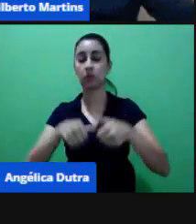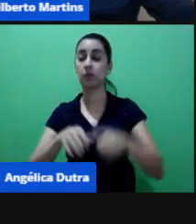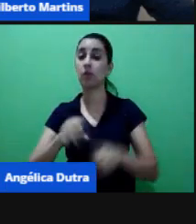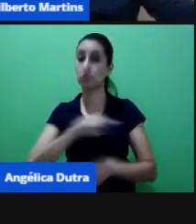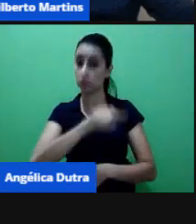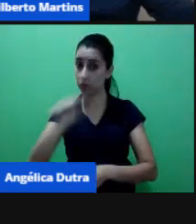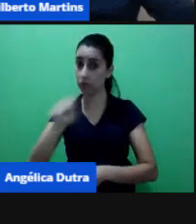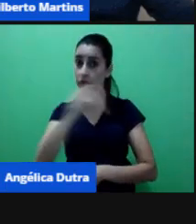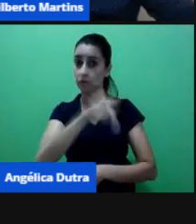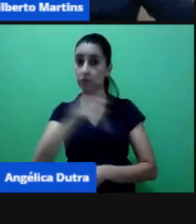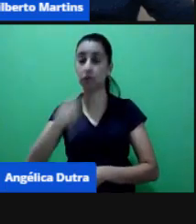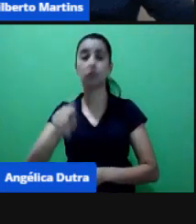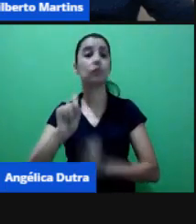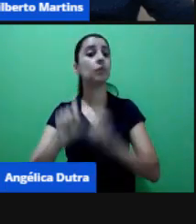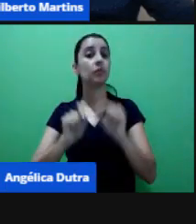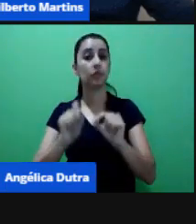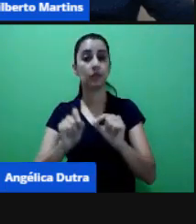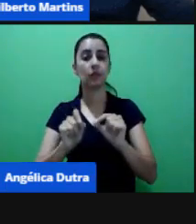receberão